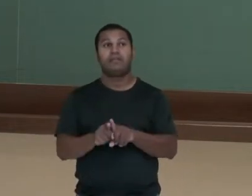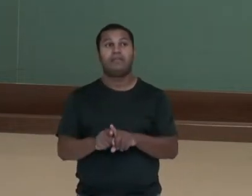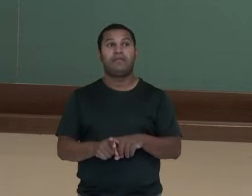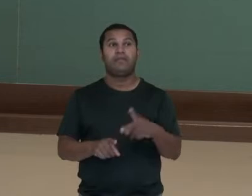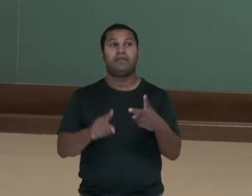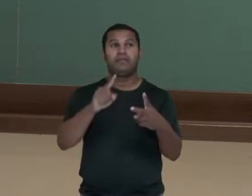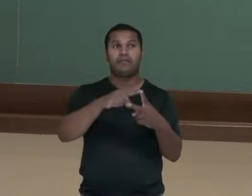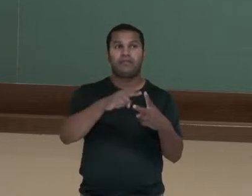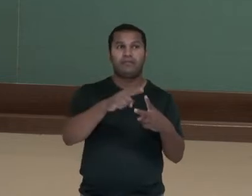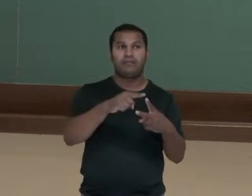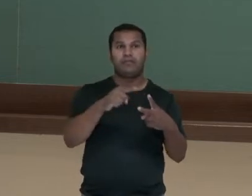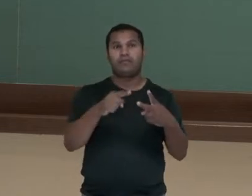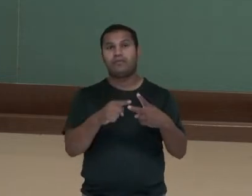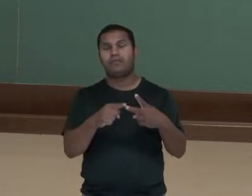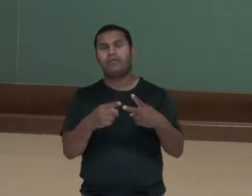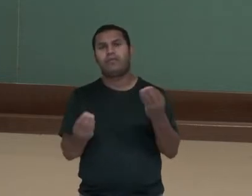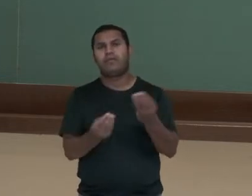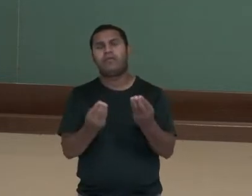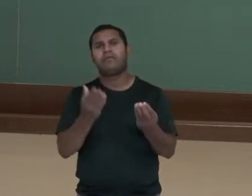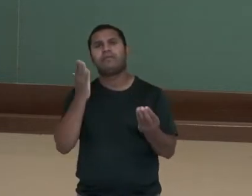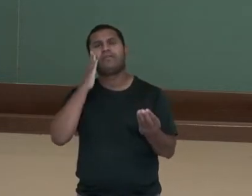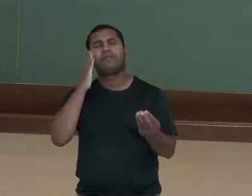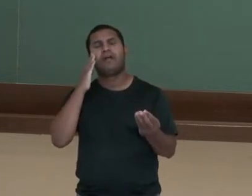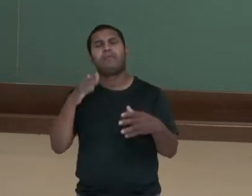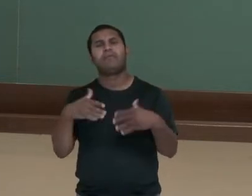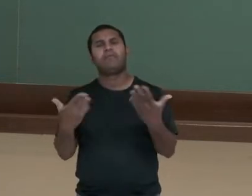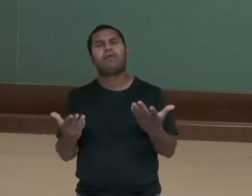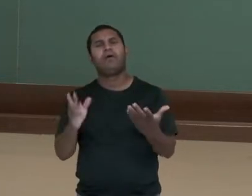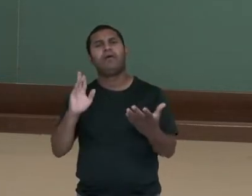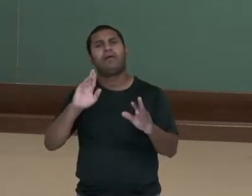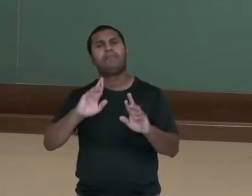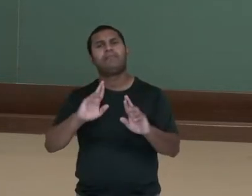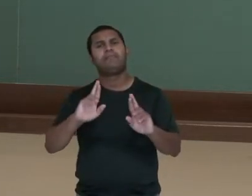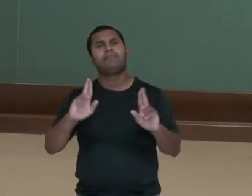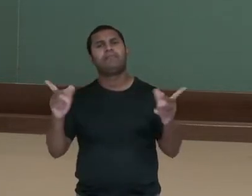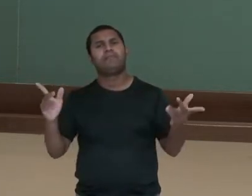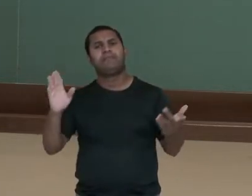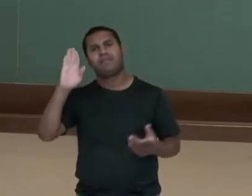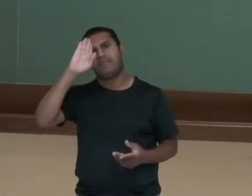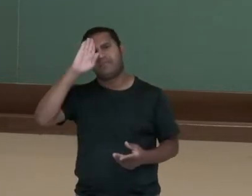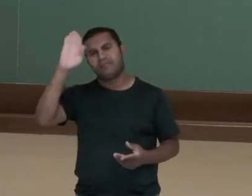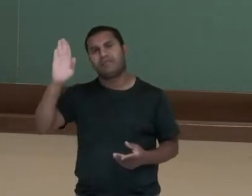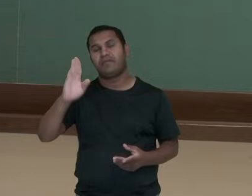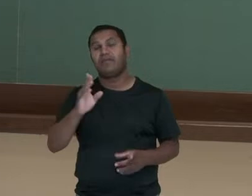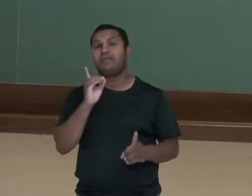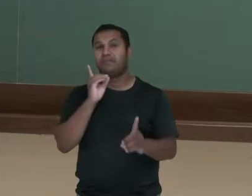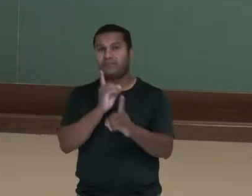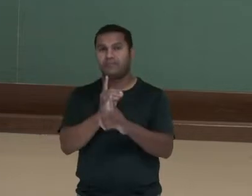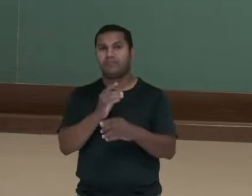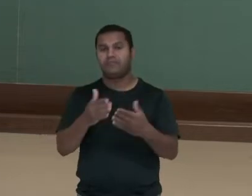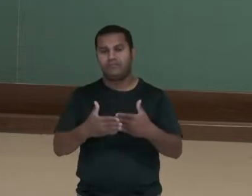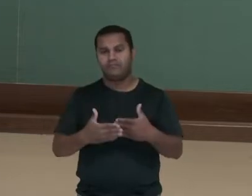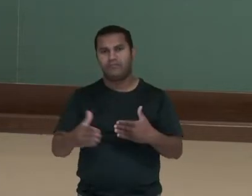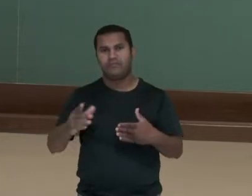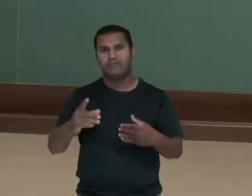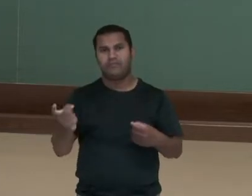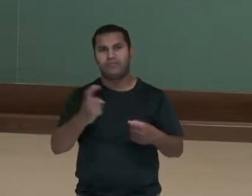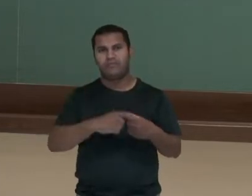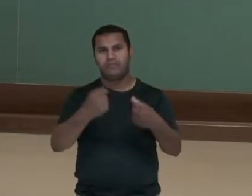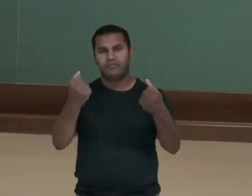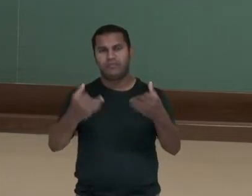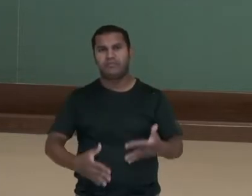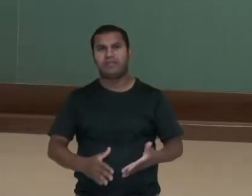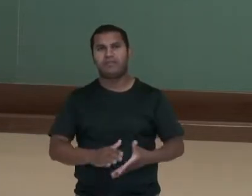autótrofos e os heterótrofos. Qual que é a principal diferença entre esses dois grupos? Vou dar um tempinho para vocês falarem e eu já volto com a